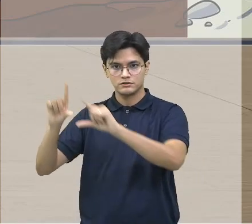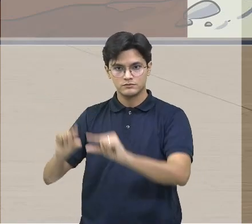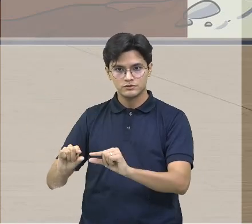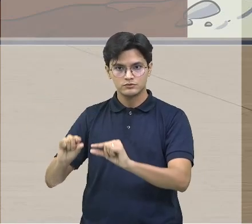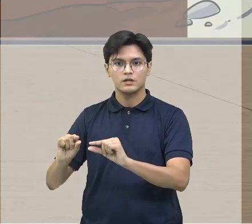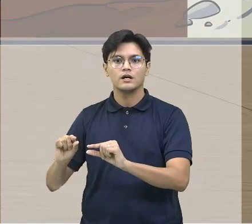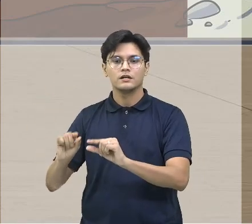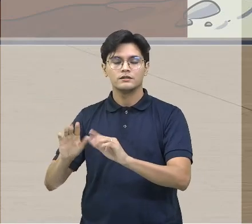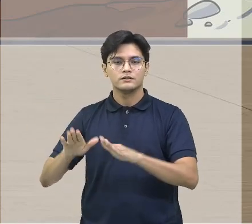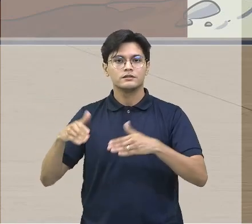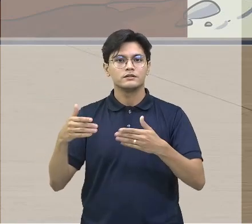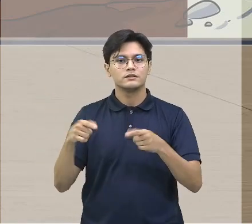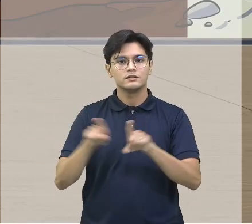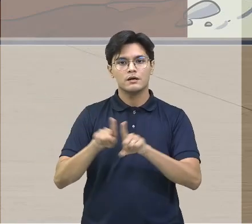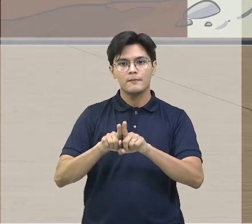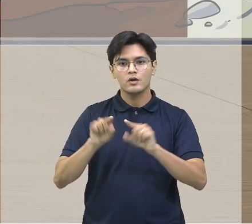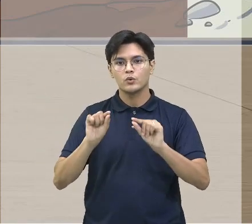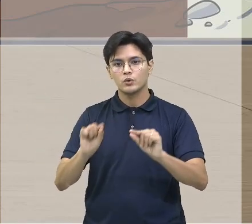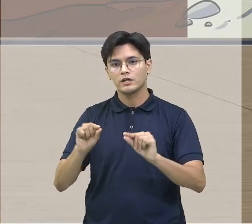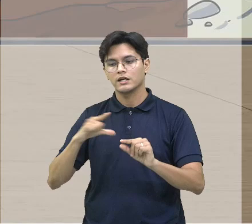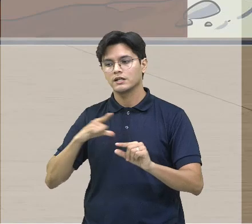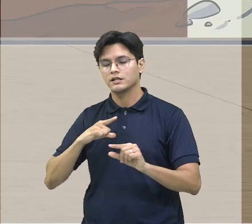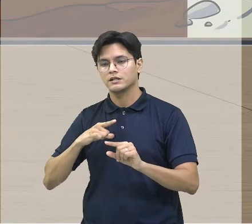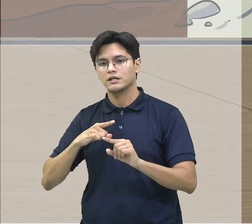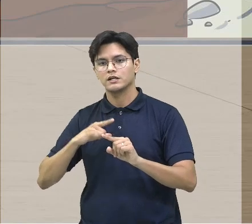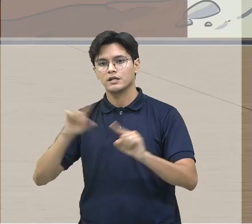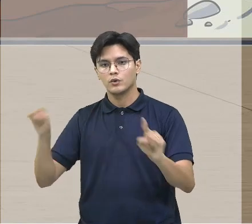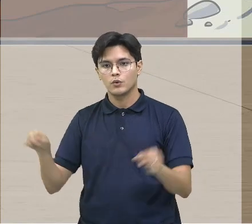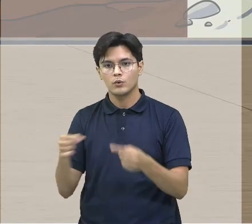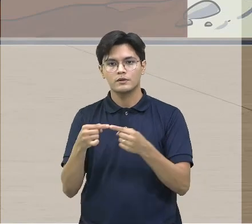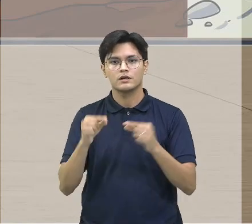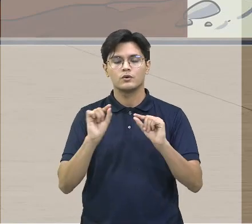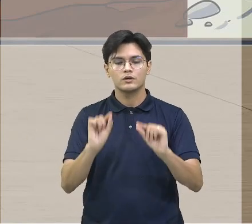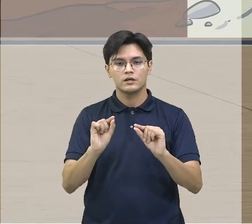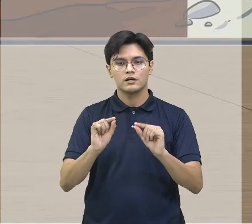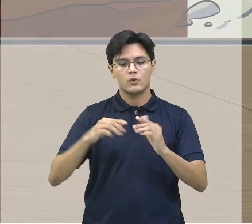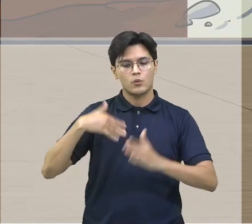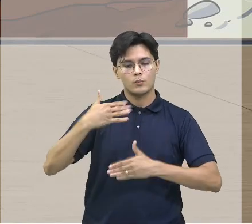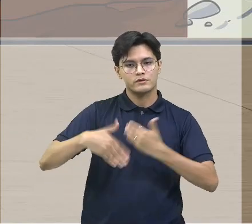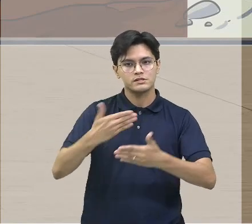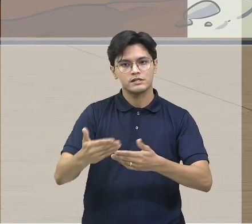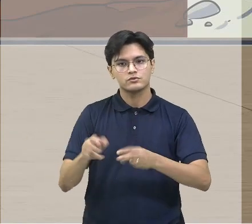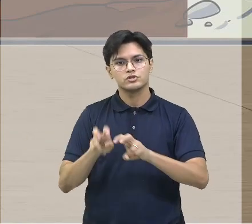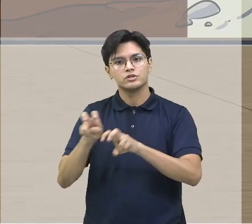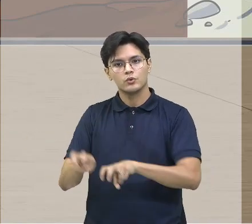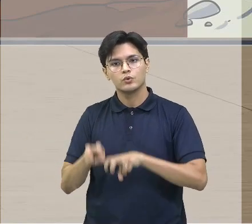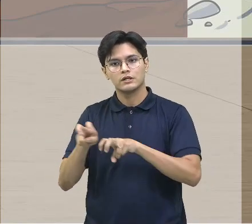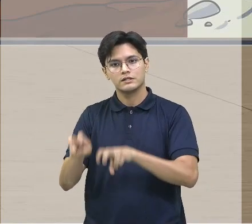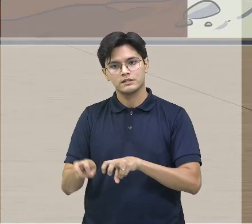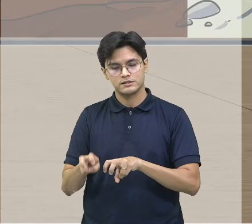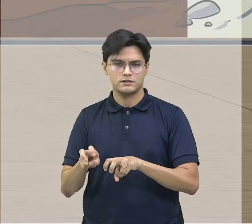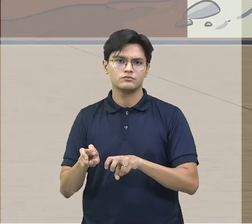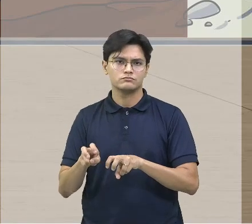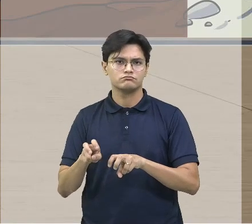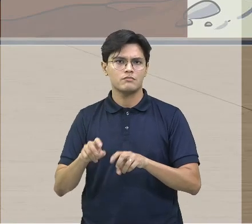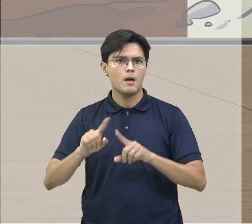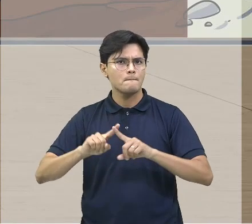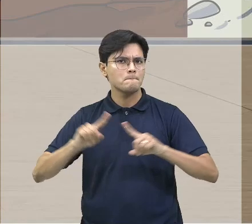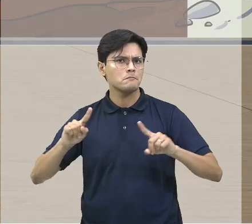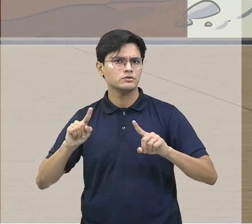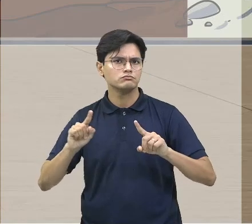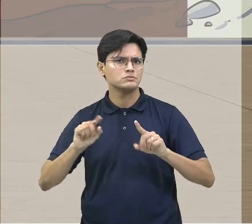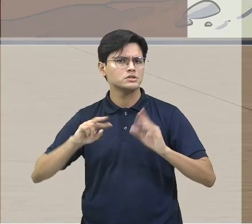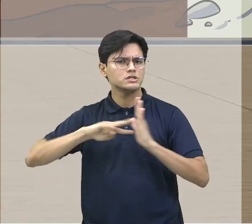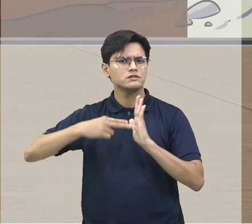atividades, também vai estar relacionada com a questão do processo de ruralização. E o que é esse processo de ruralização? Você já